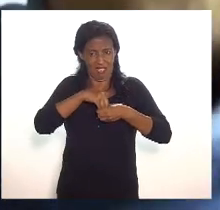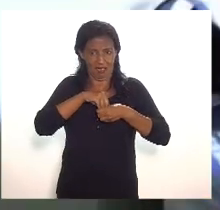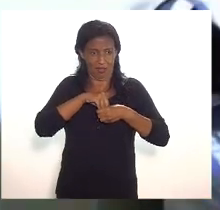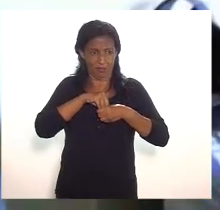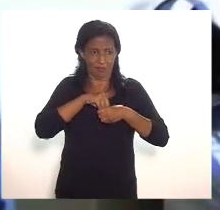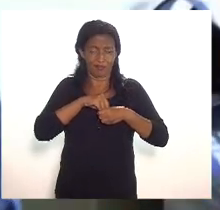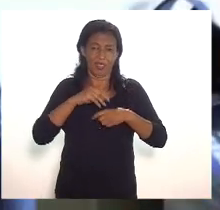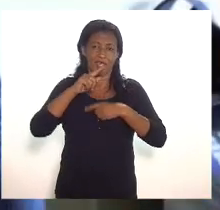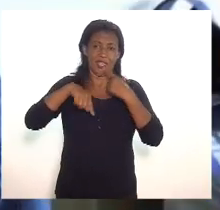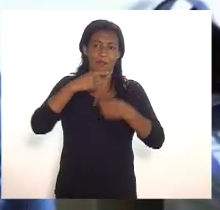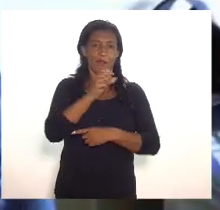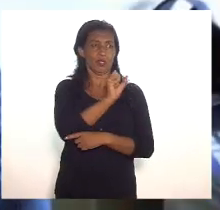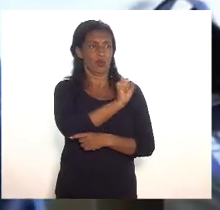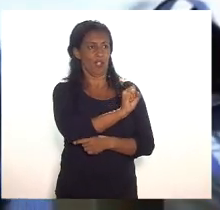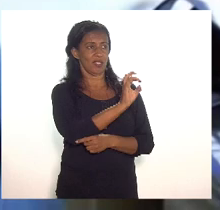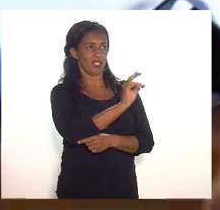STJ.